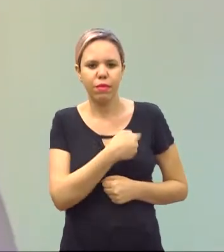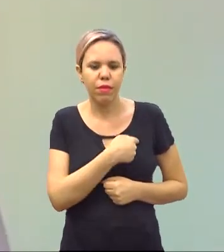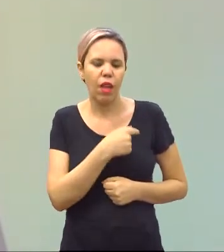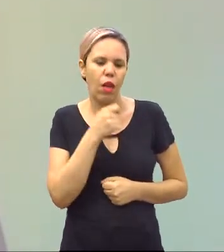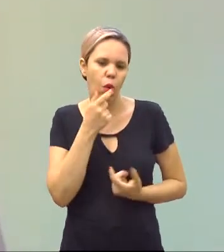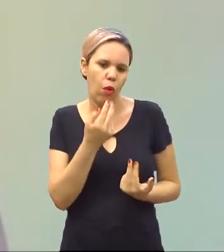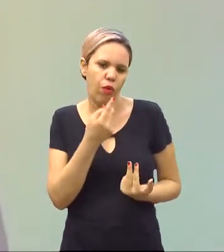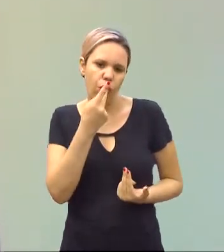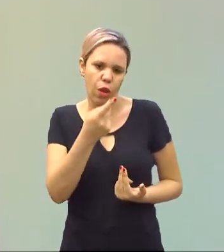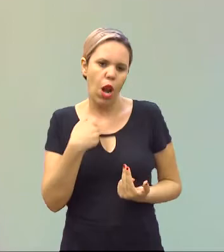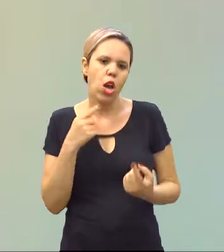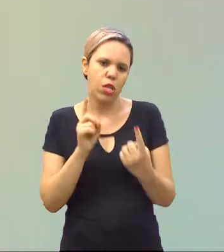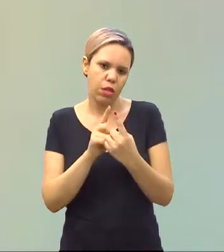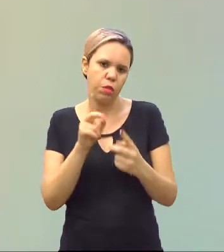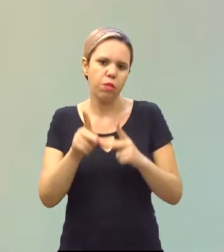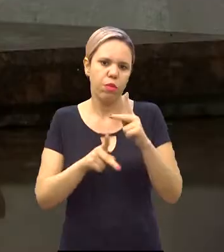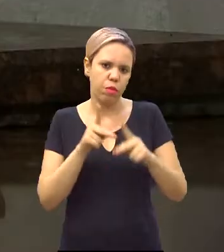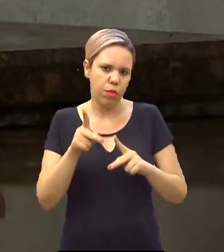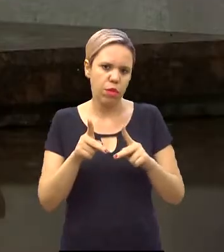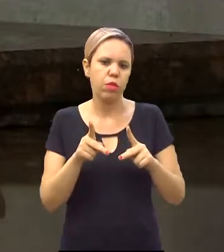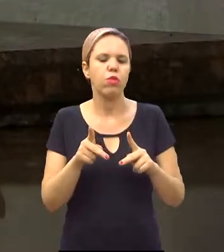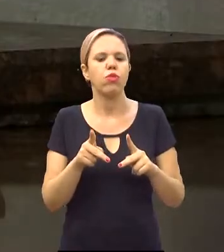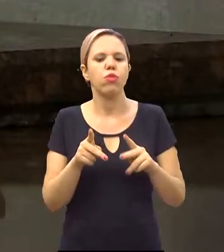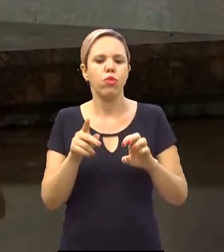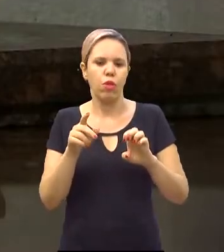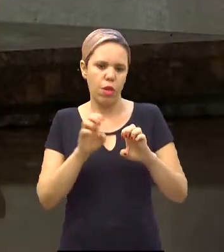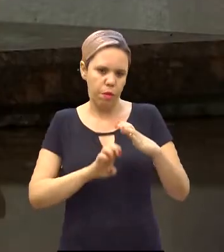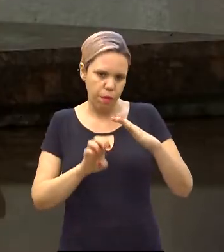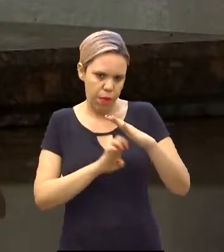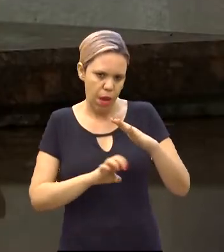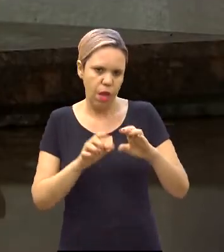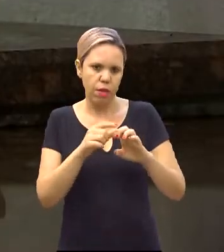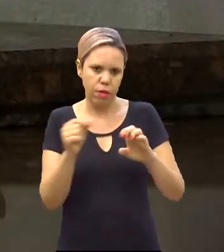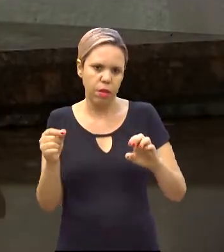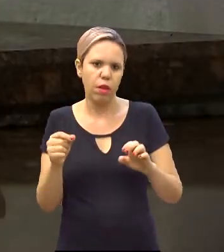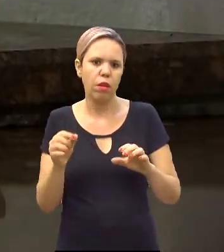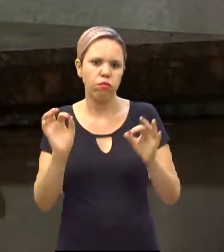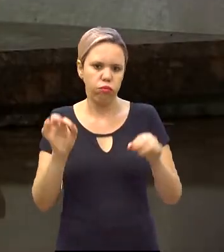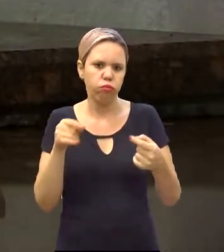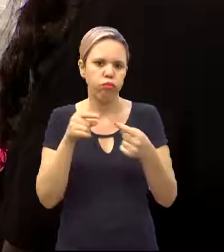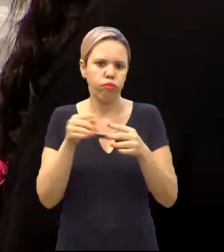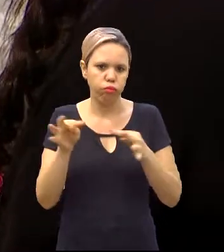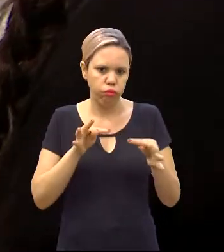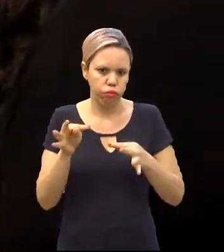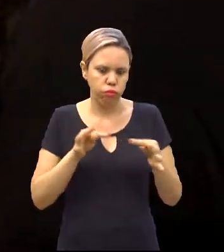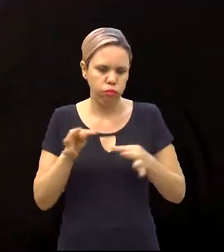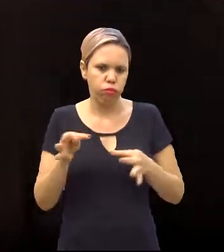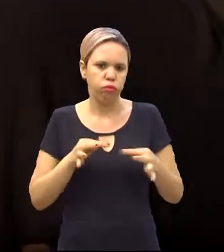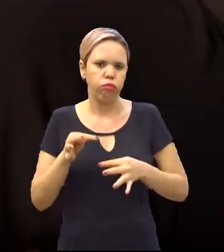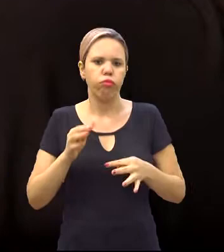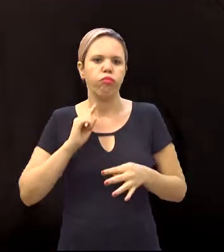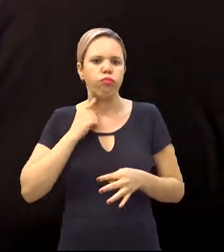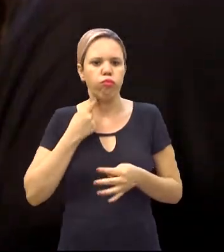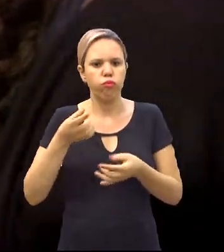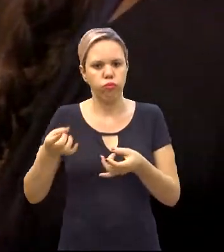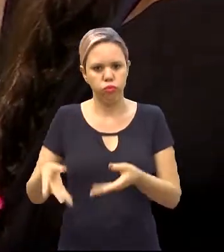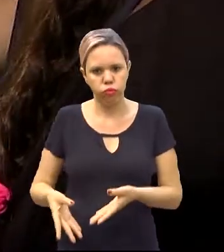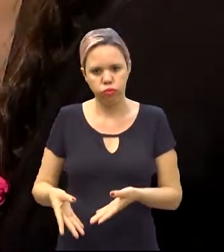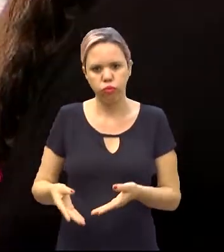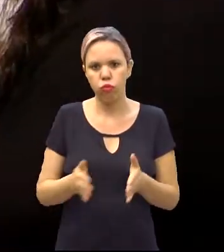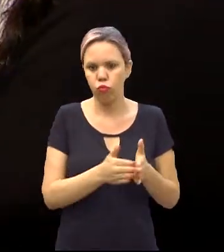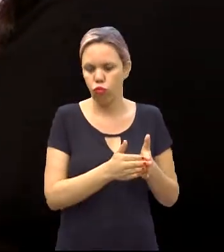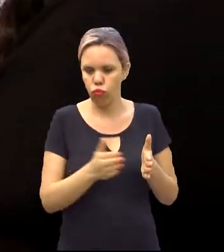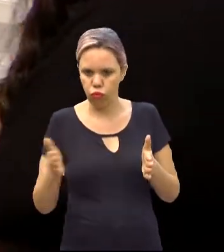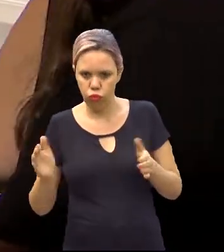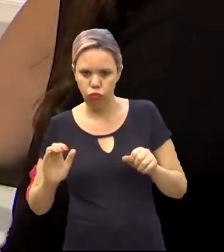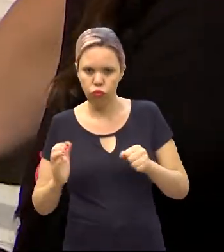conforme eu falei, nós atendemos pessoas físicas e jurídicas que queiram dar o correto tratamento dos seus resíduos orgânicos. E